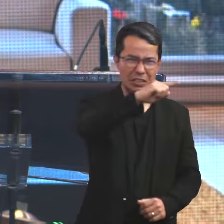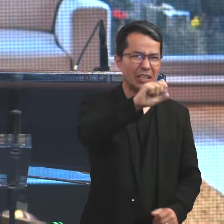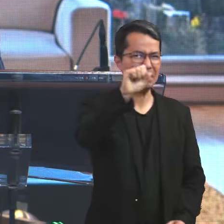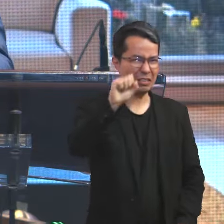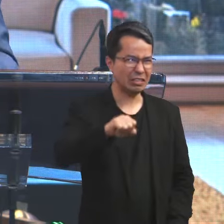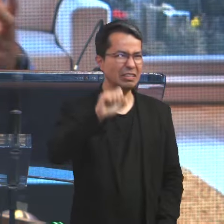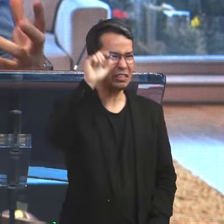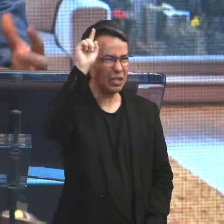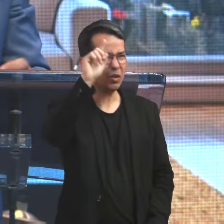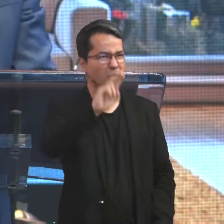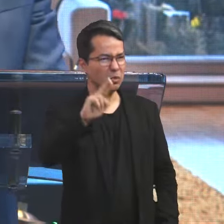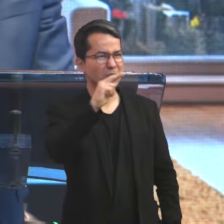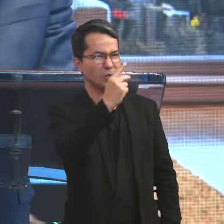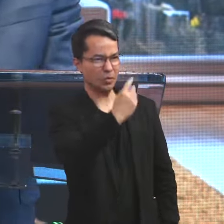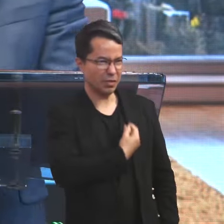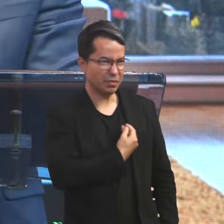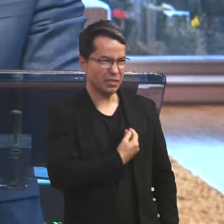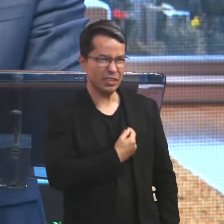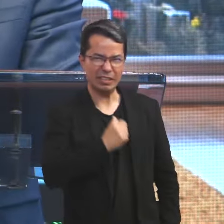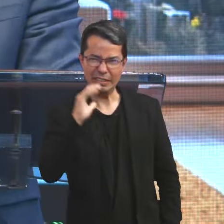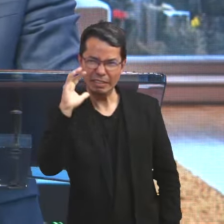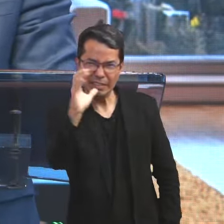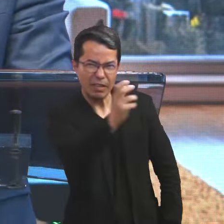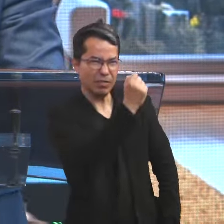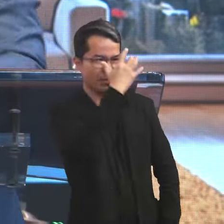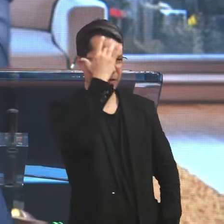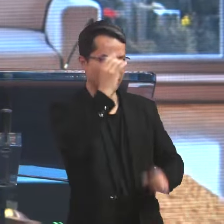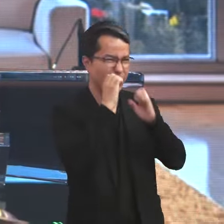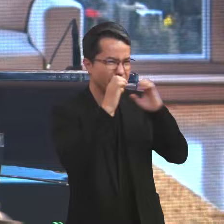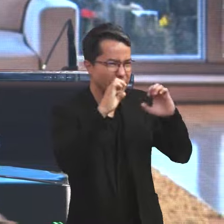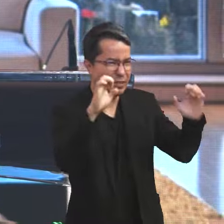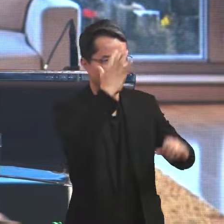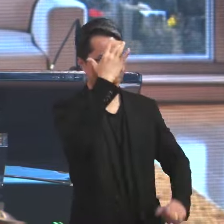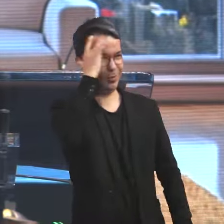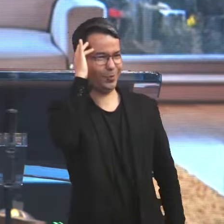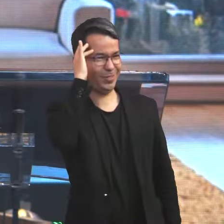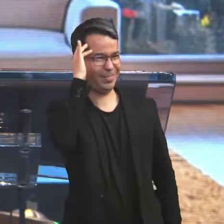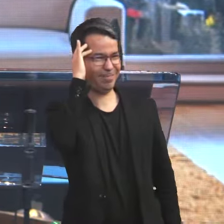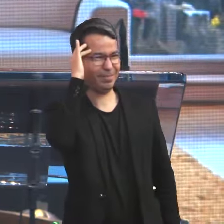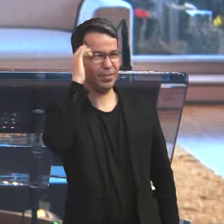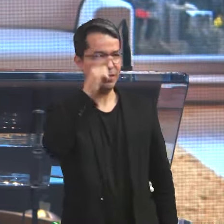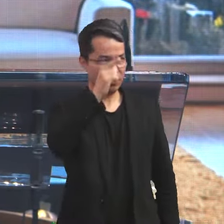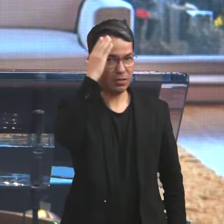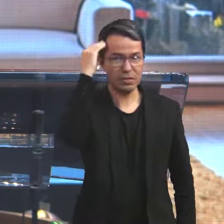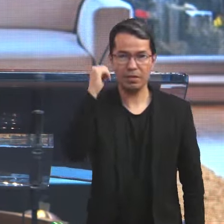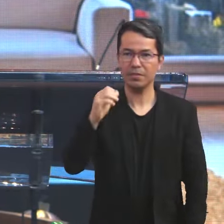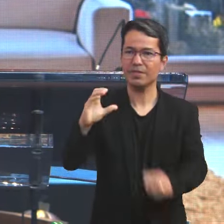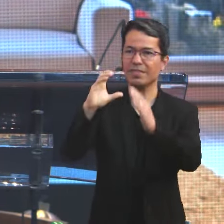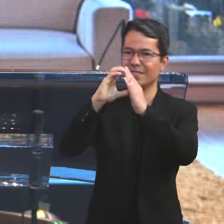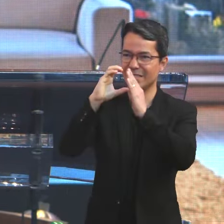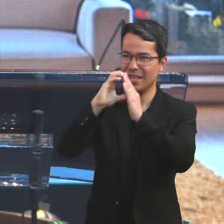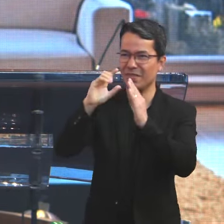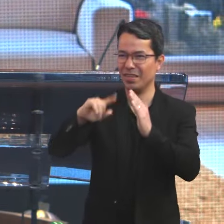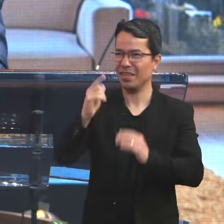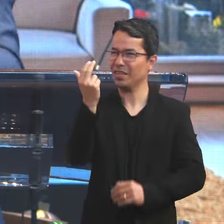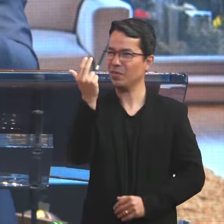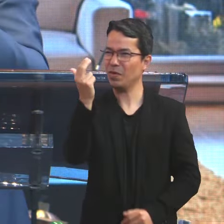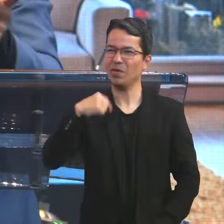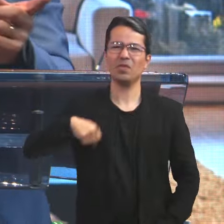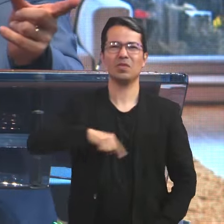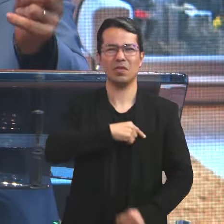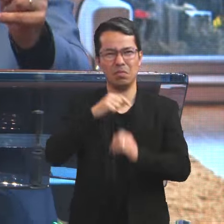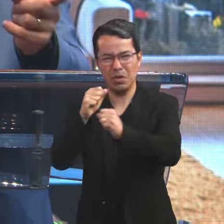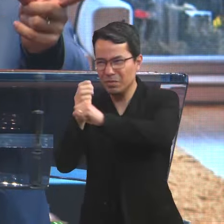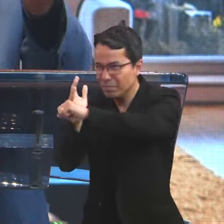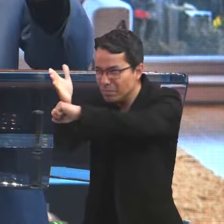né movimento de célula se trata disso gente a gente entrar na casa das pessoas e levar a glória de Deus para lá e eu